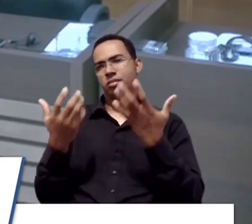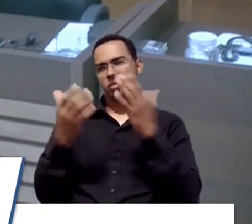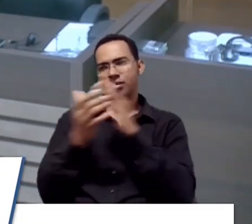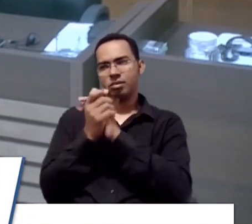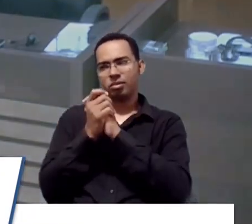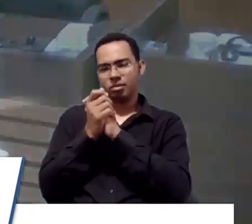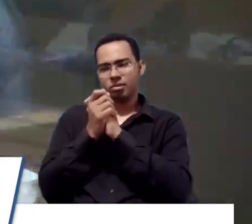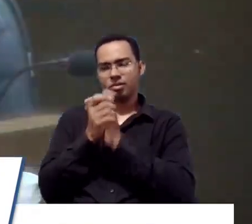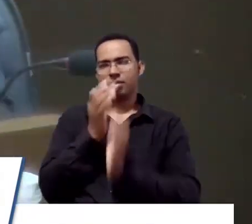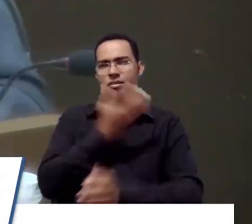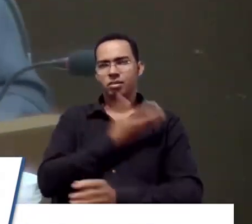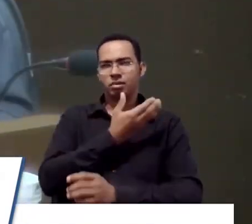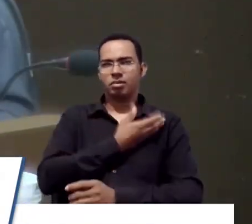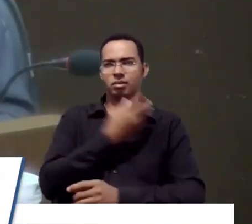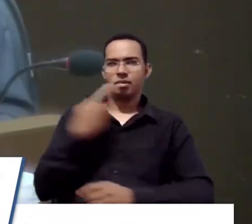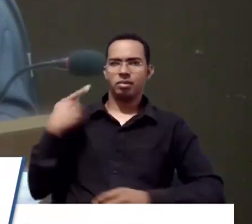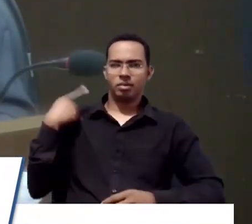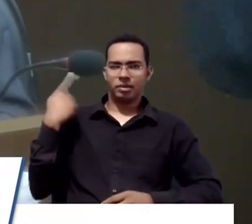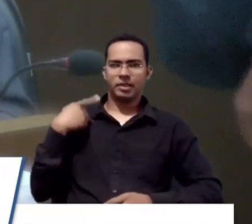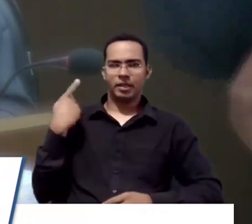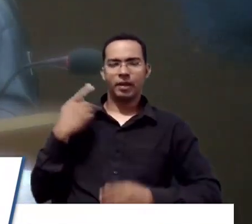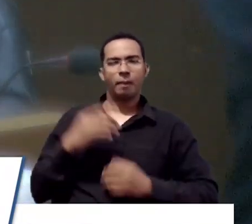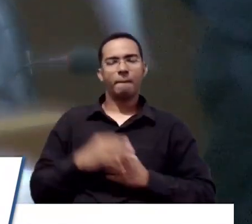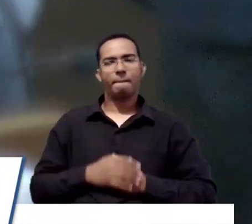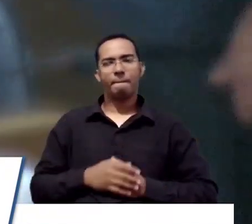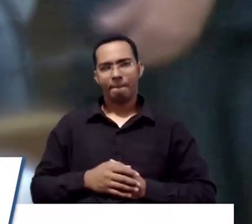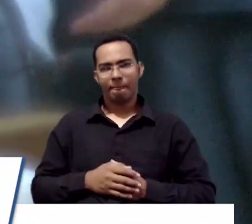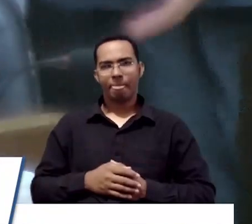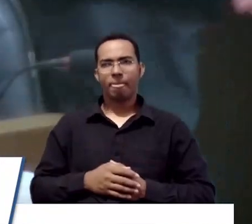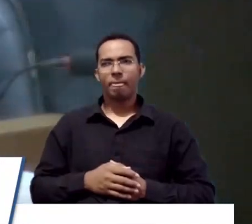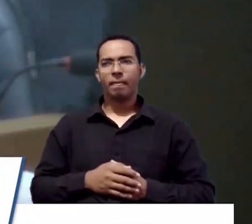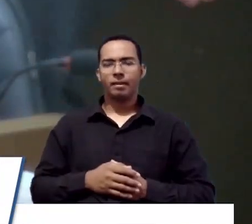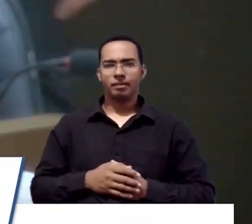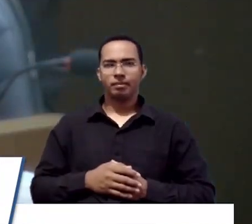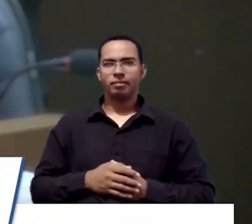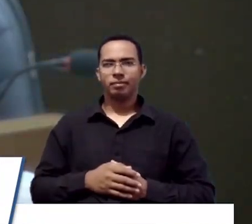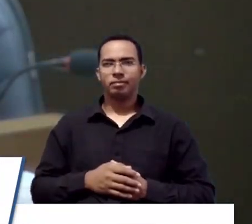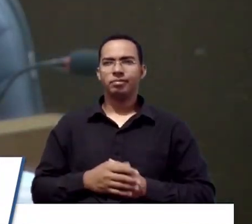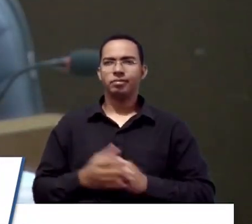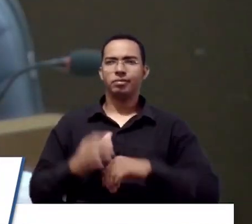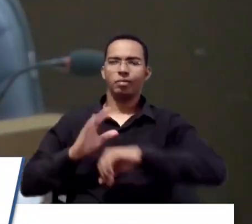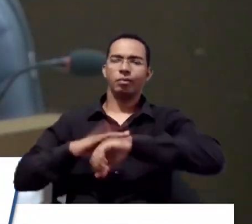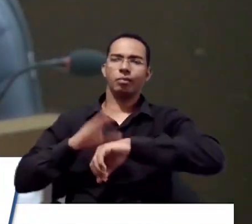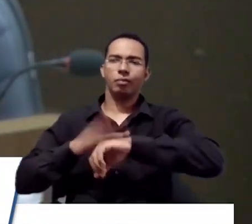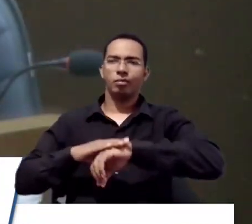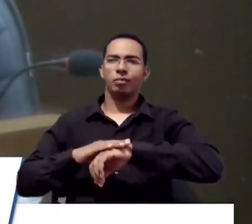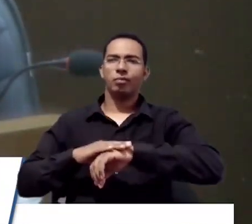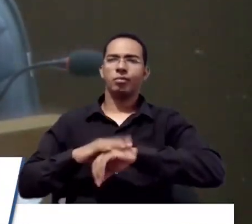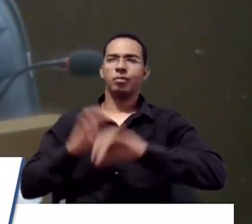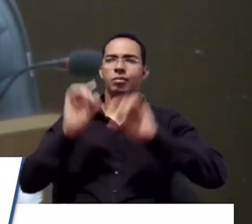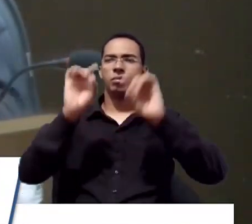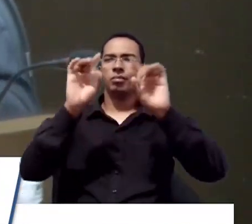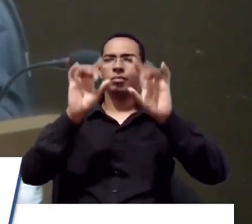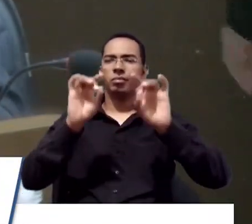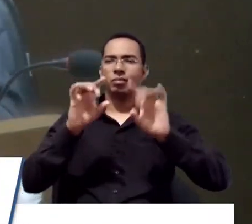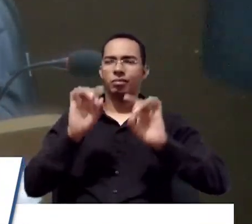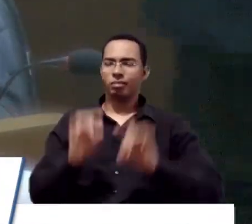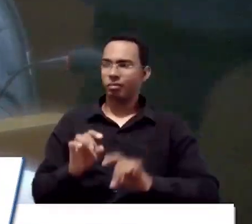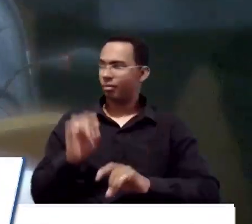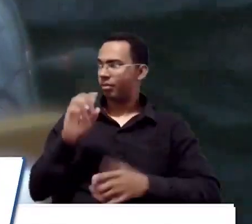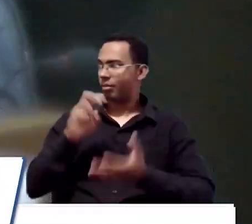meu amigo pastor Palamone por proporcionar um momento muito especial nesta